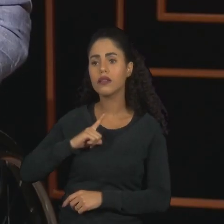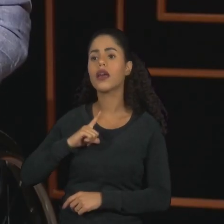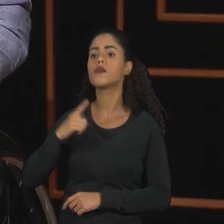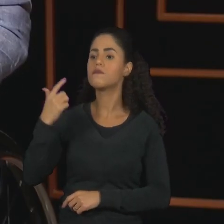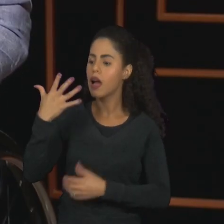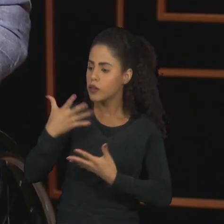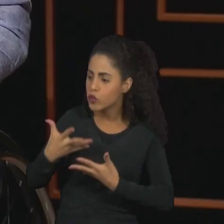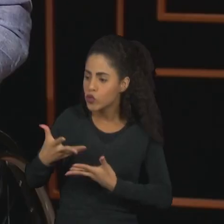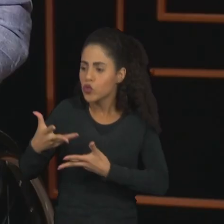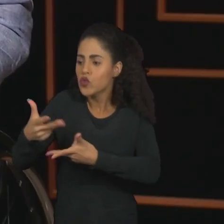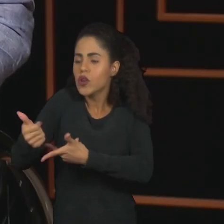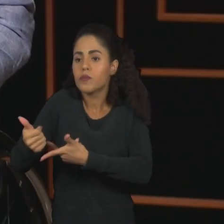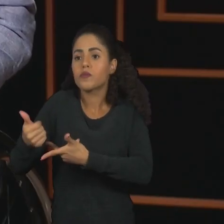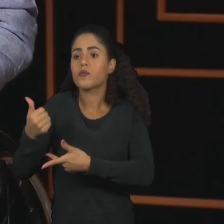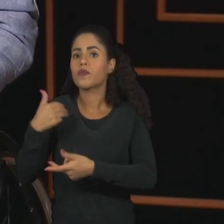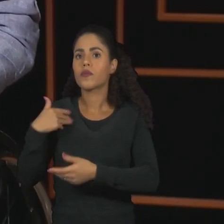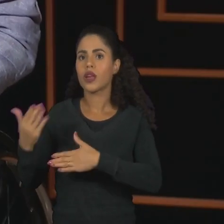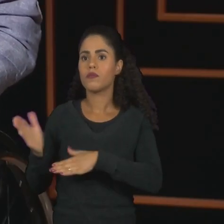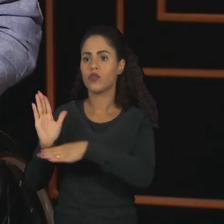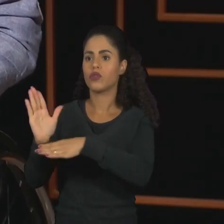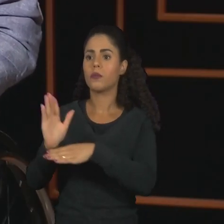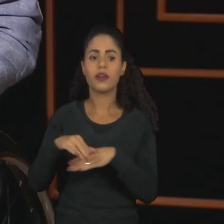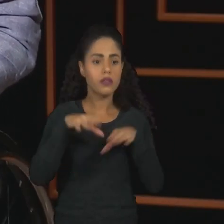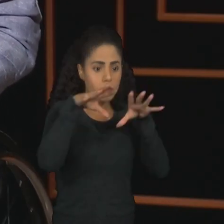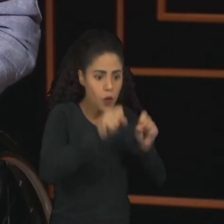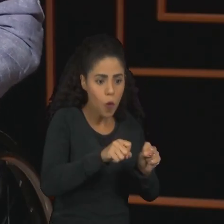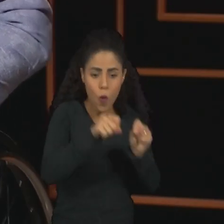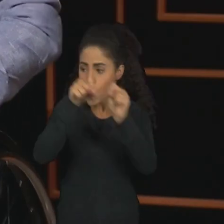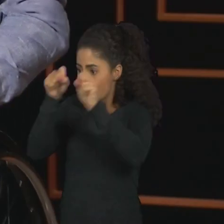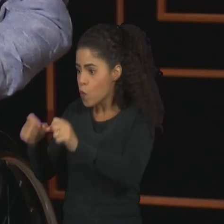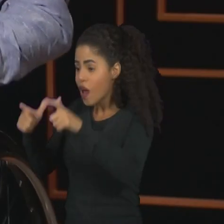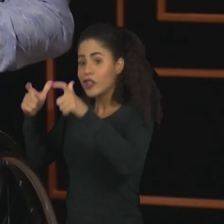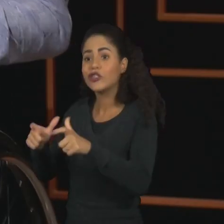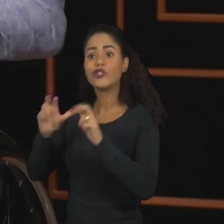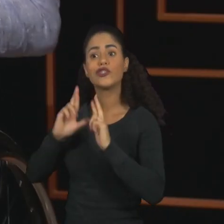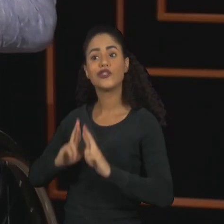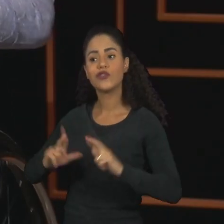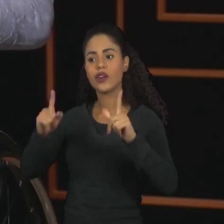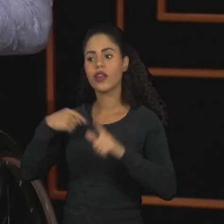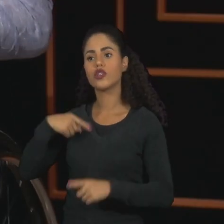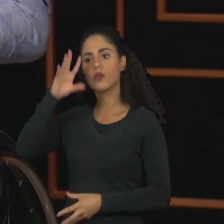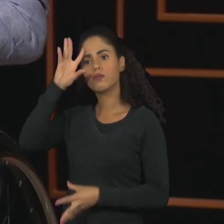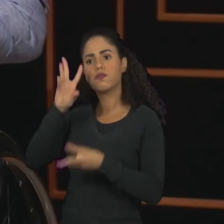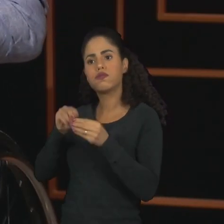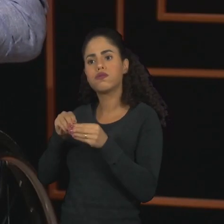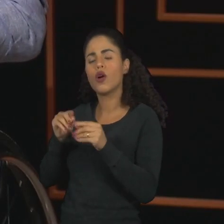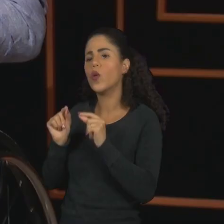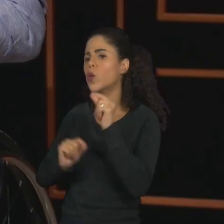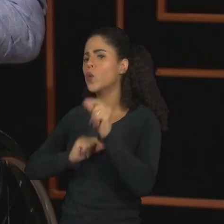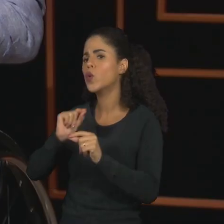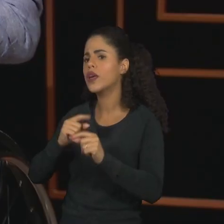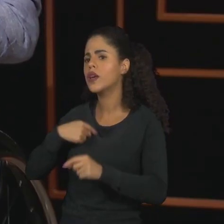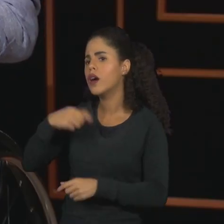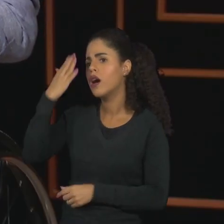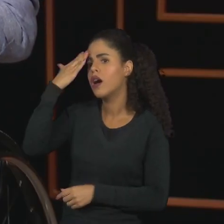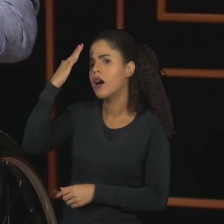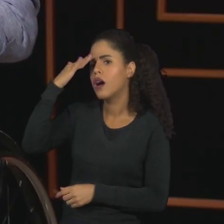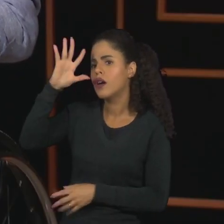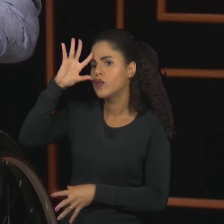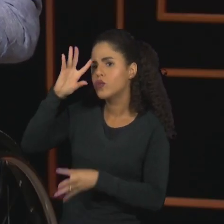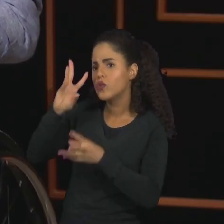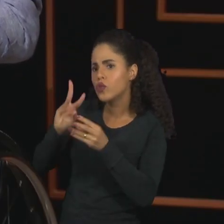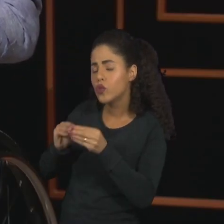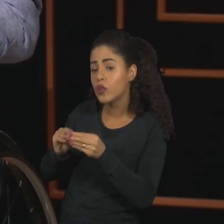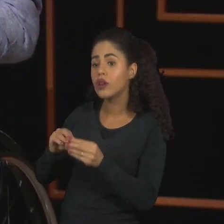um planeta e me jogassem em outro planeta. E aí comecei a entender o